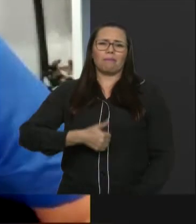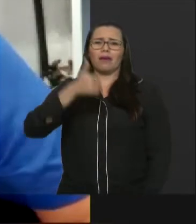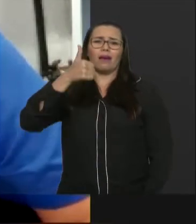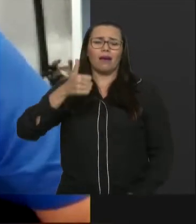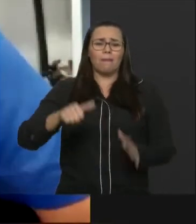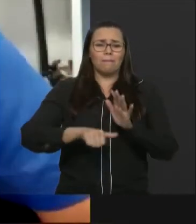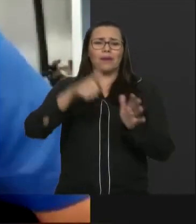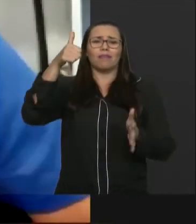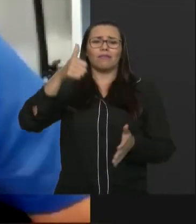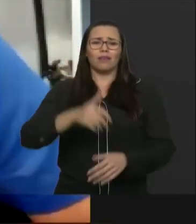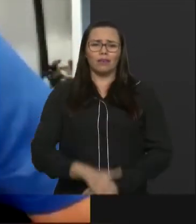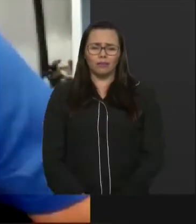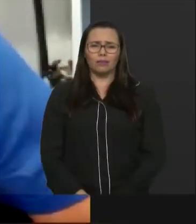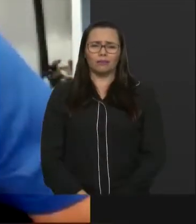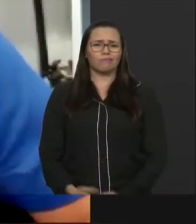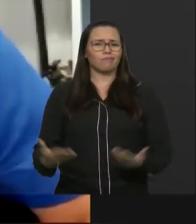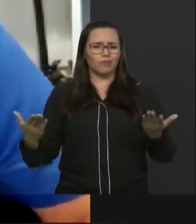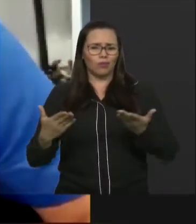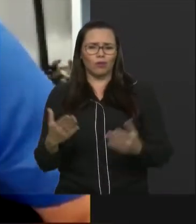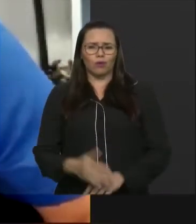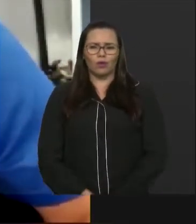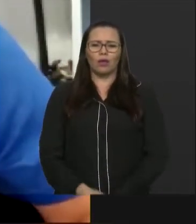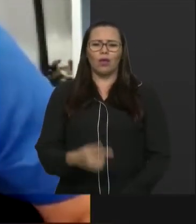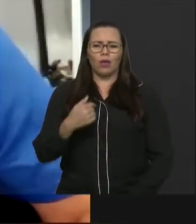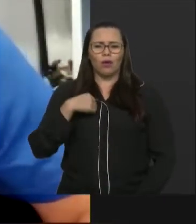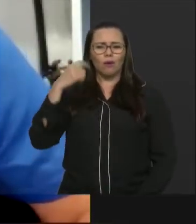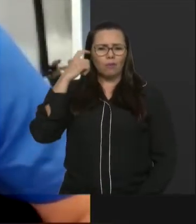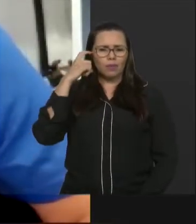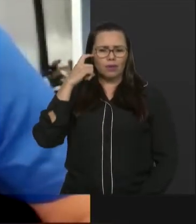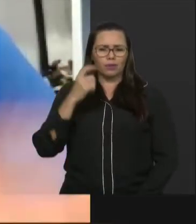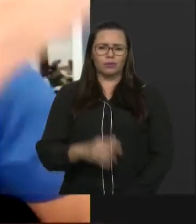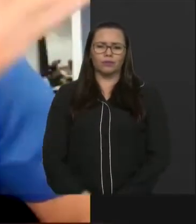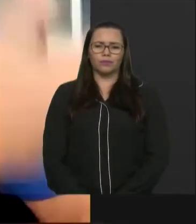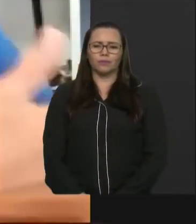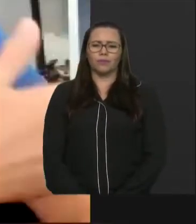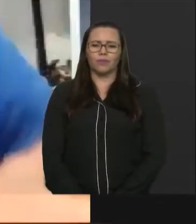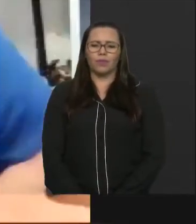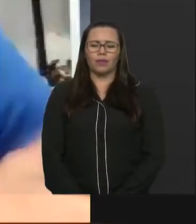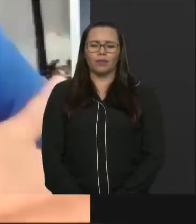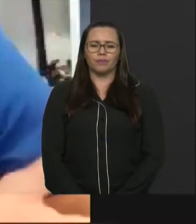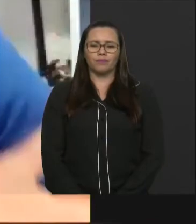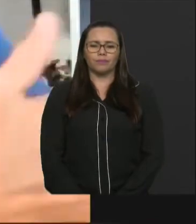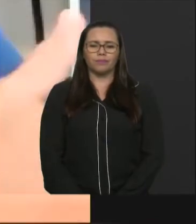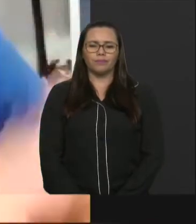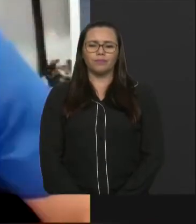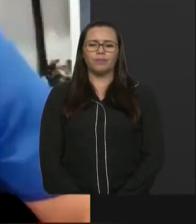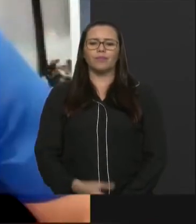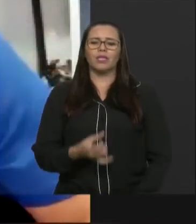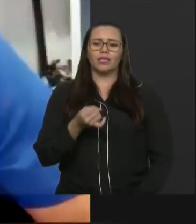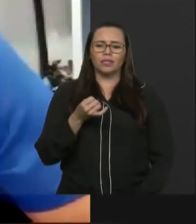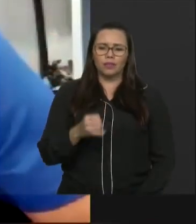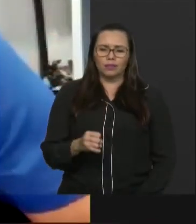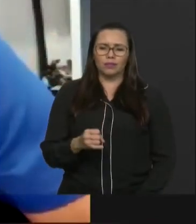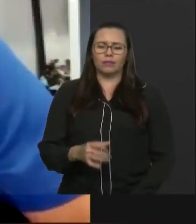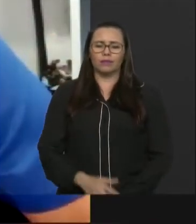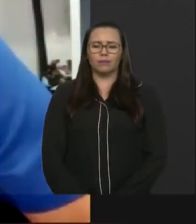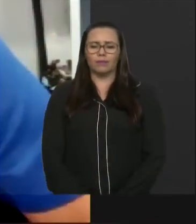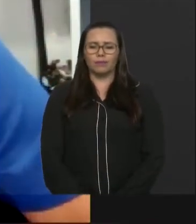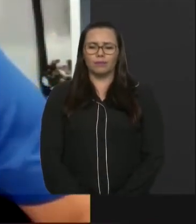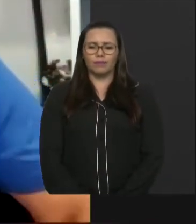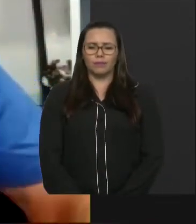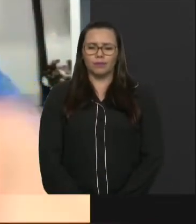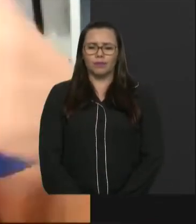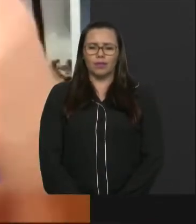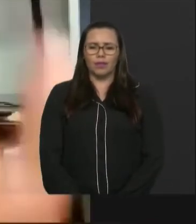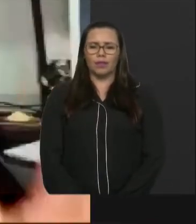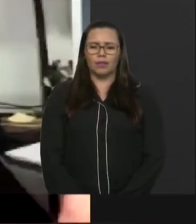mesa se isso não é algo precedente, se vale agora essa situação, não valerá para mim o futuro quando for colocado a juízo dos meus pais,